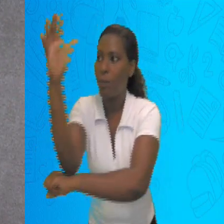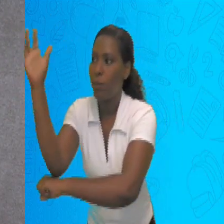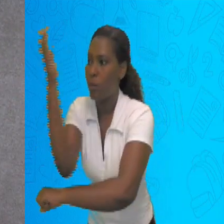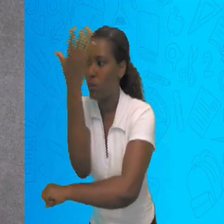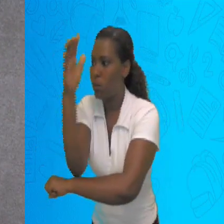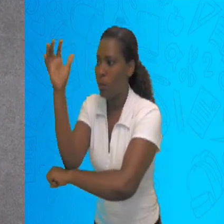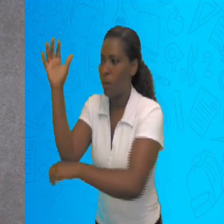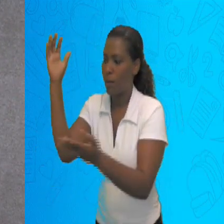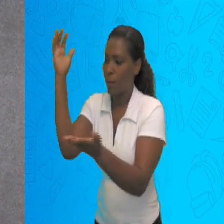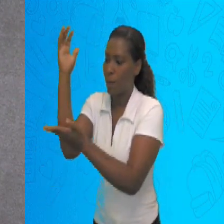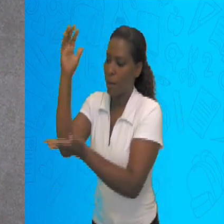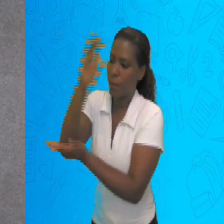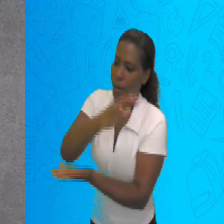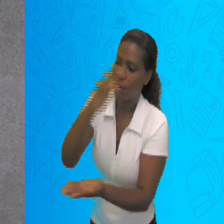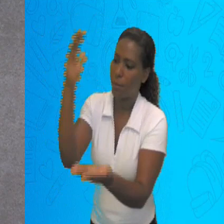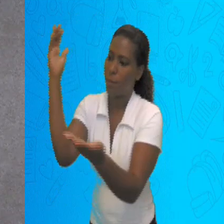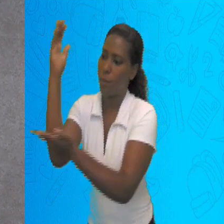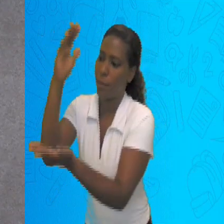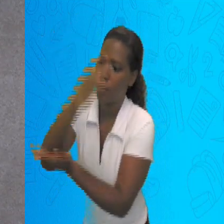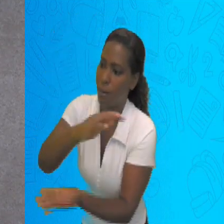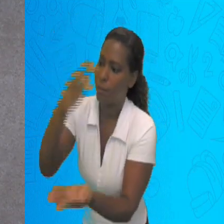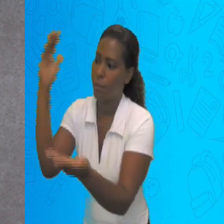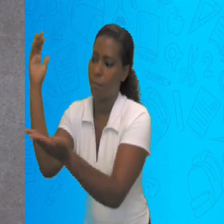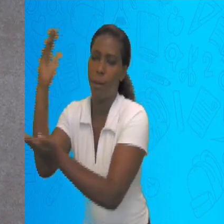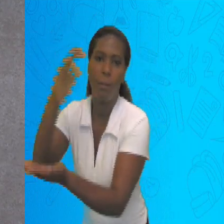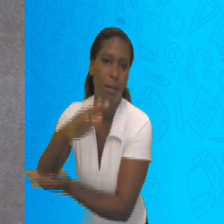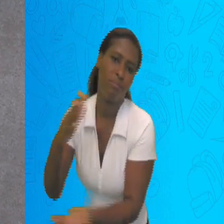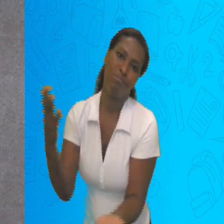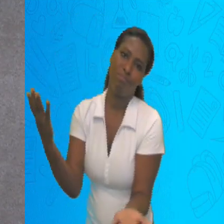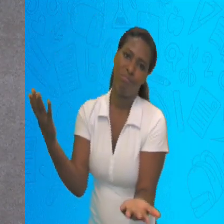infelizmente, nós temos um grande número de desmatamento.